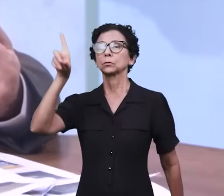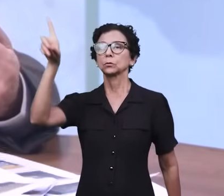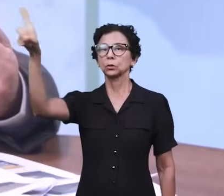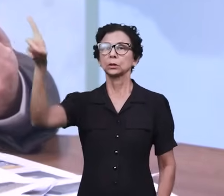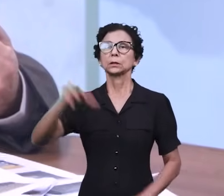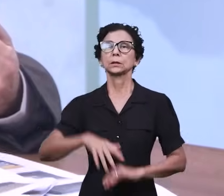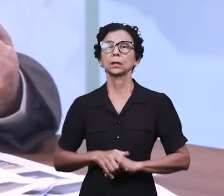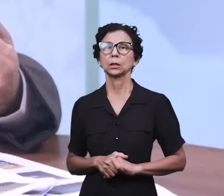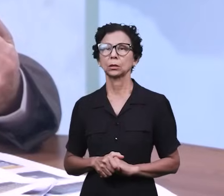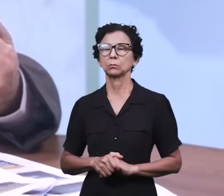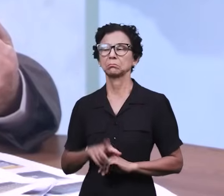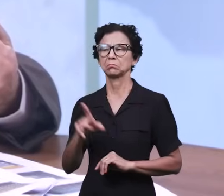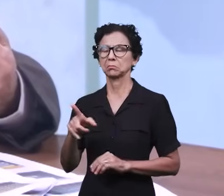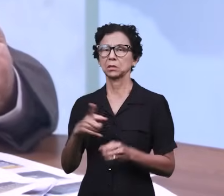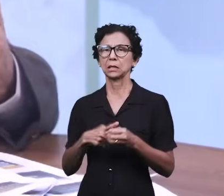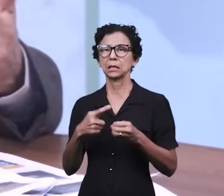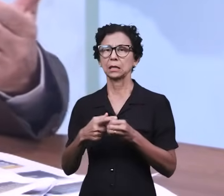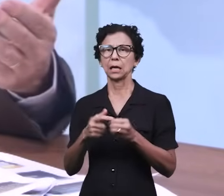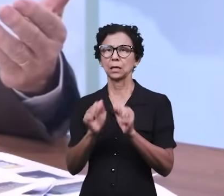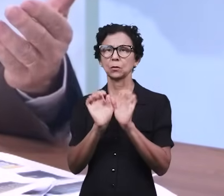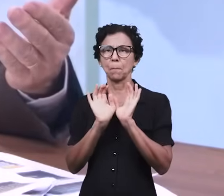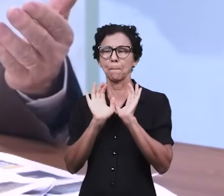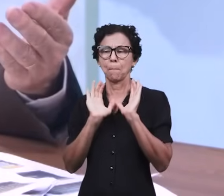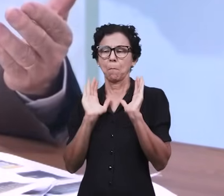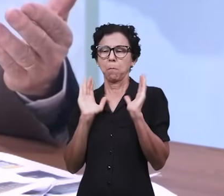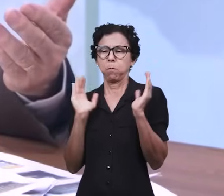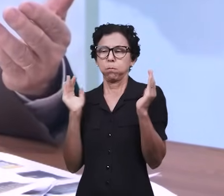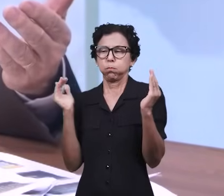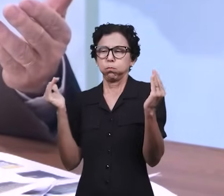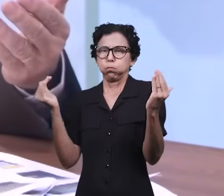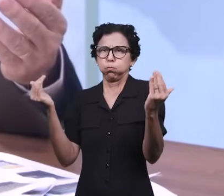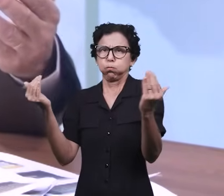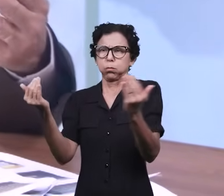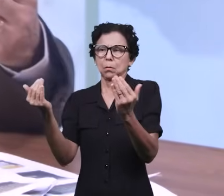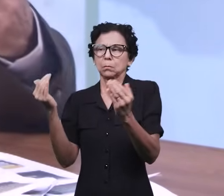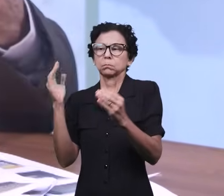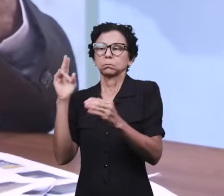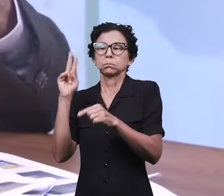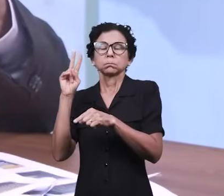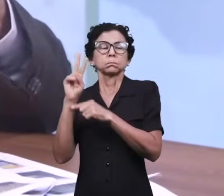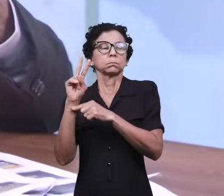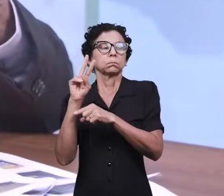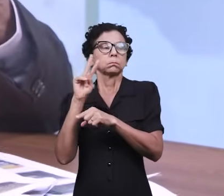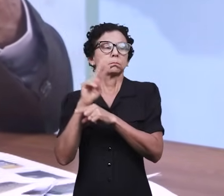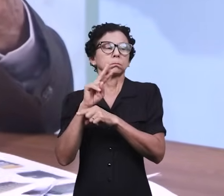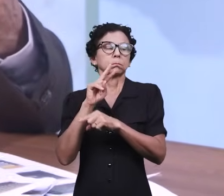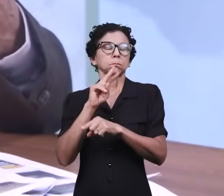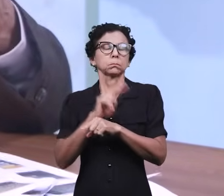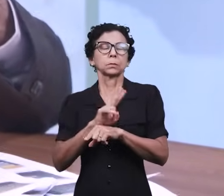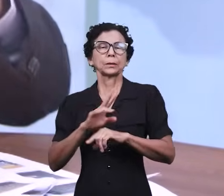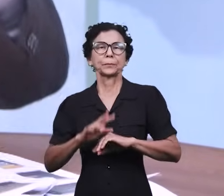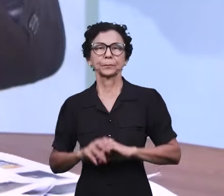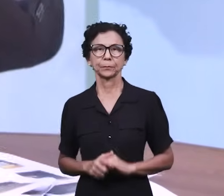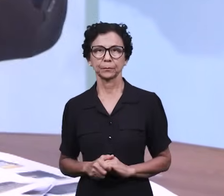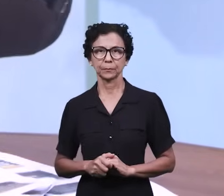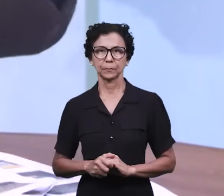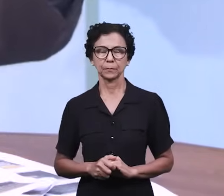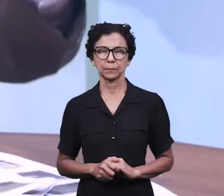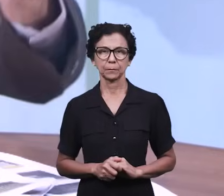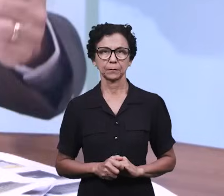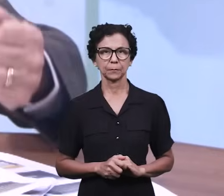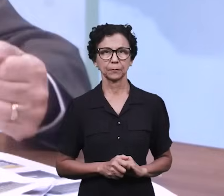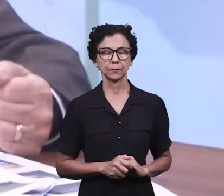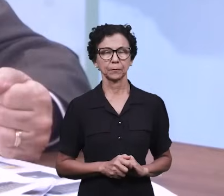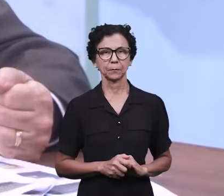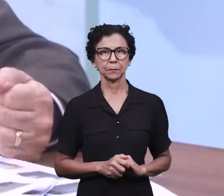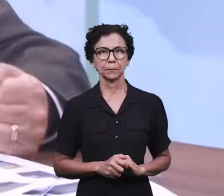servos podem ter acesso. Se estivermos na obra de Davi, o Senhor vai nos dar acesso a algumas